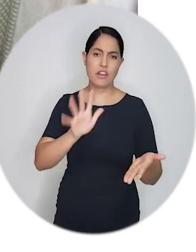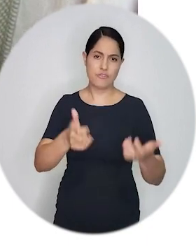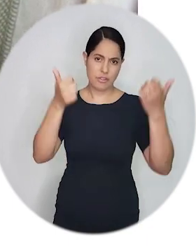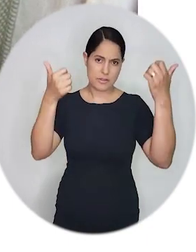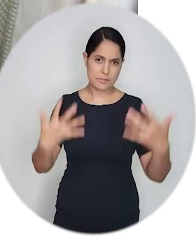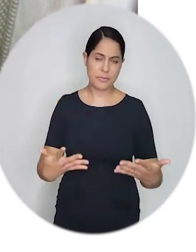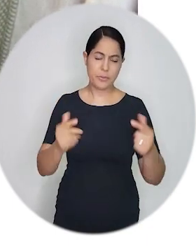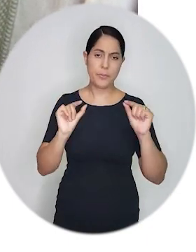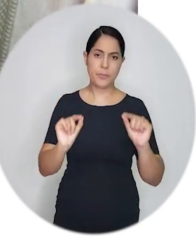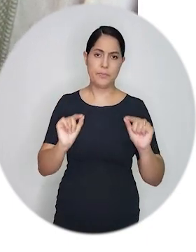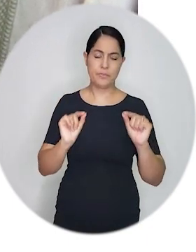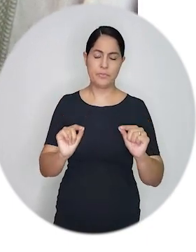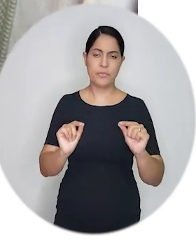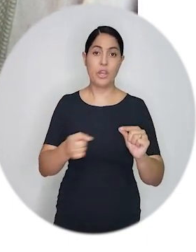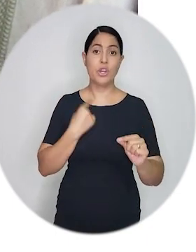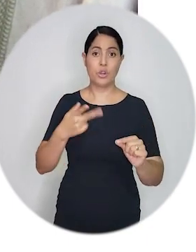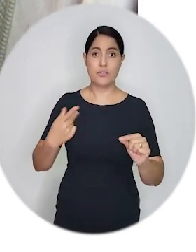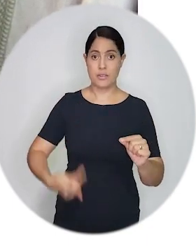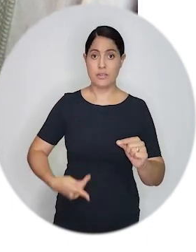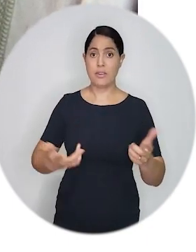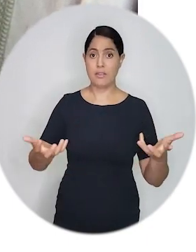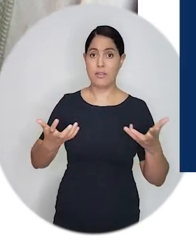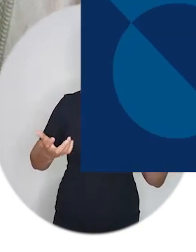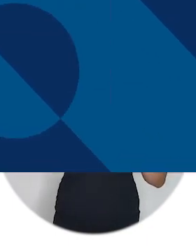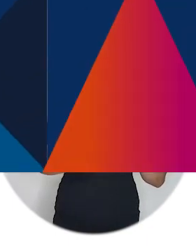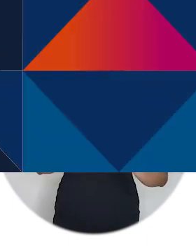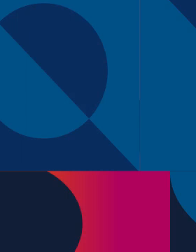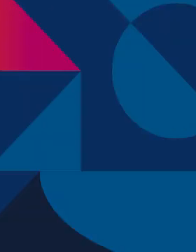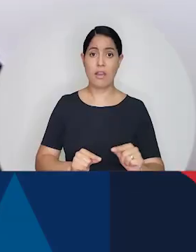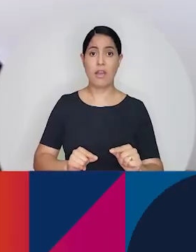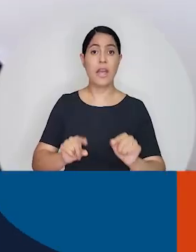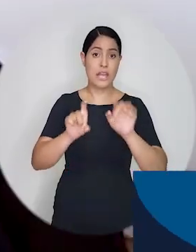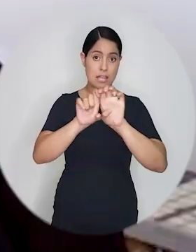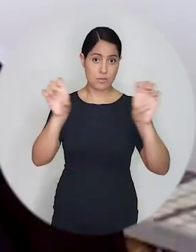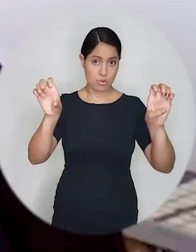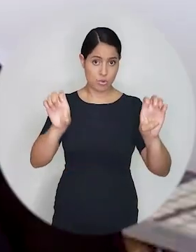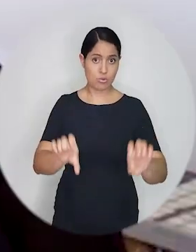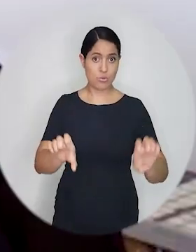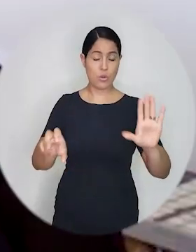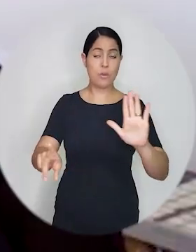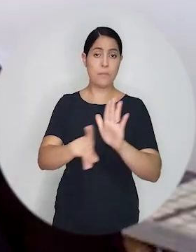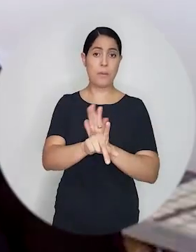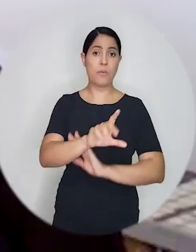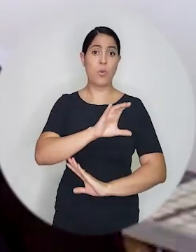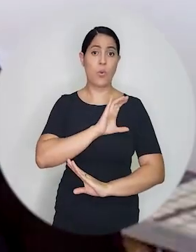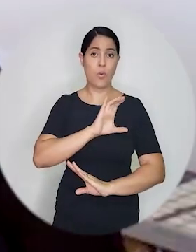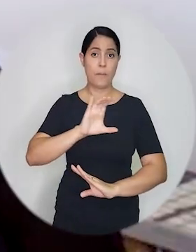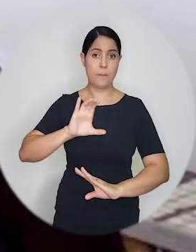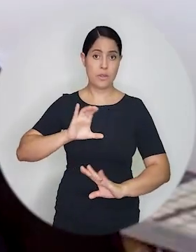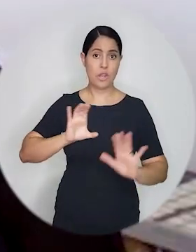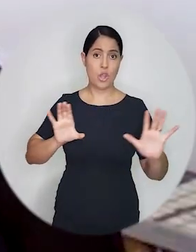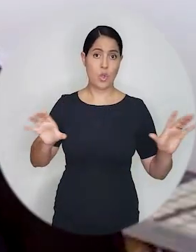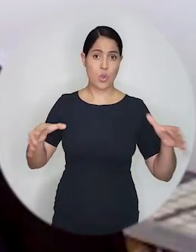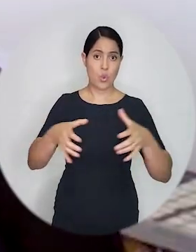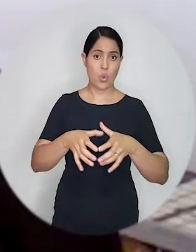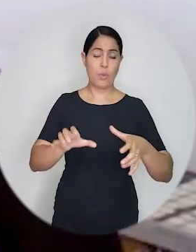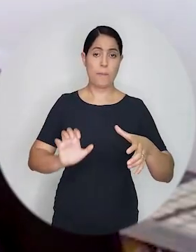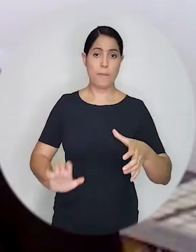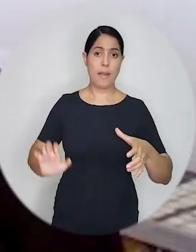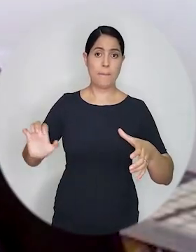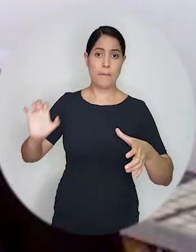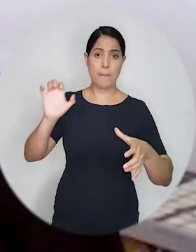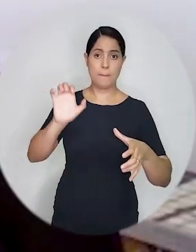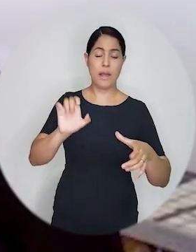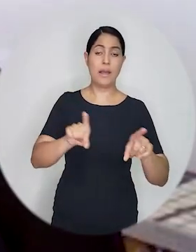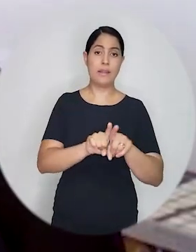secretária mencionou e que se objetiva alcançar é a estruturação dos comitês